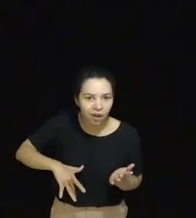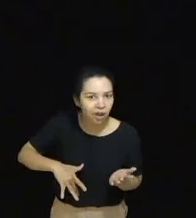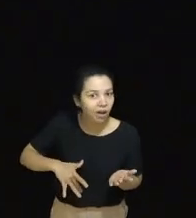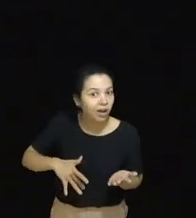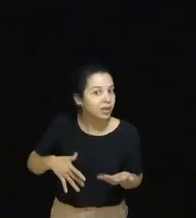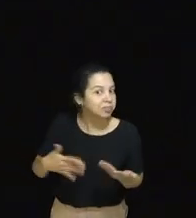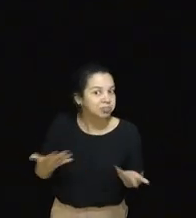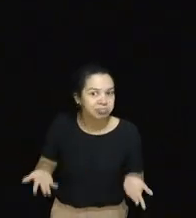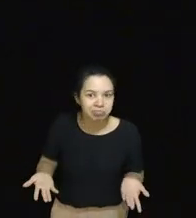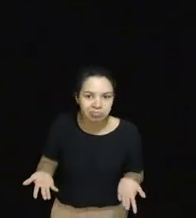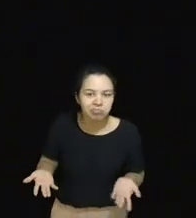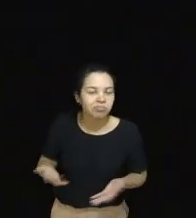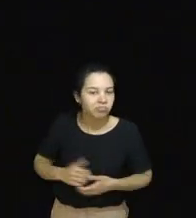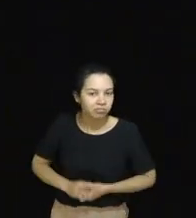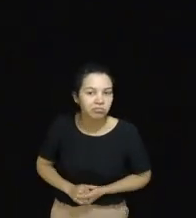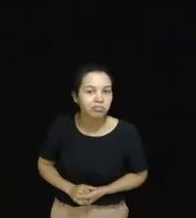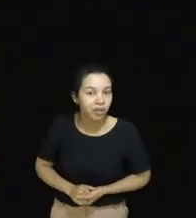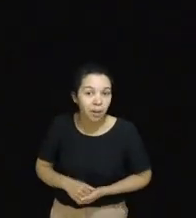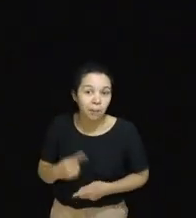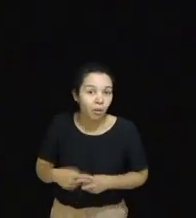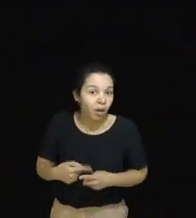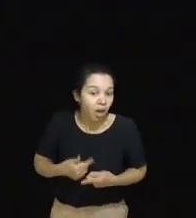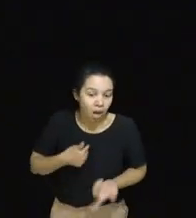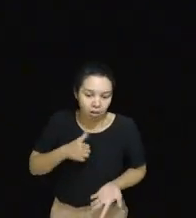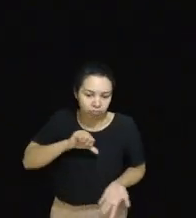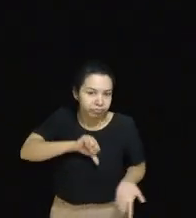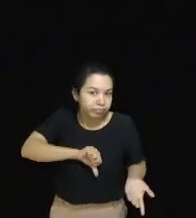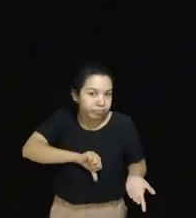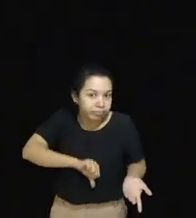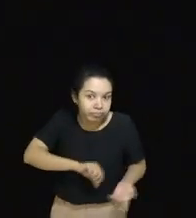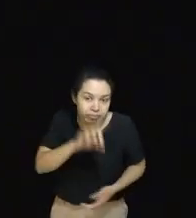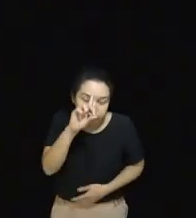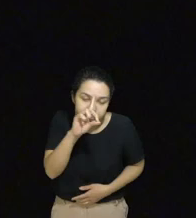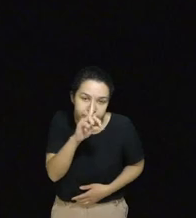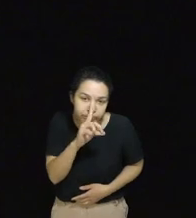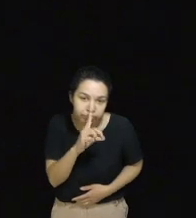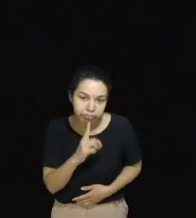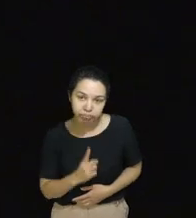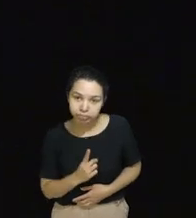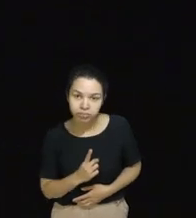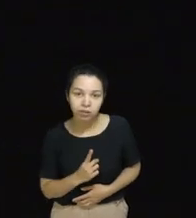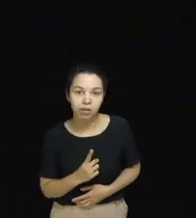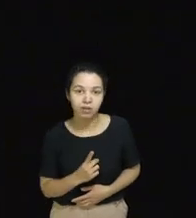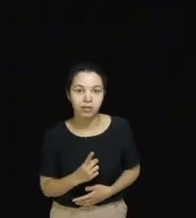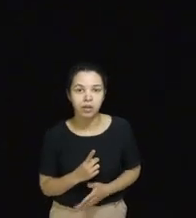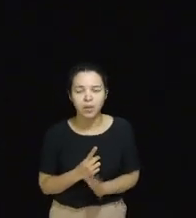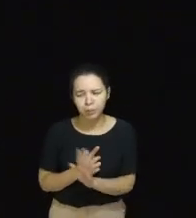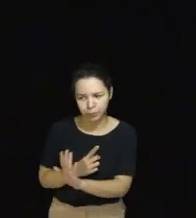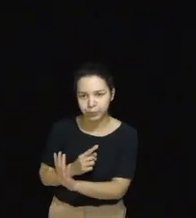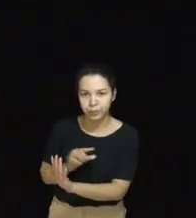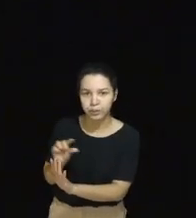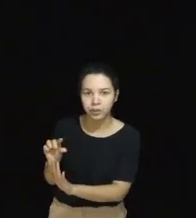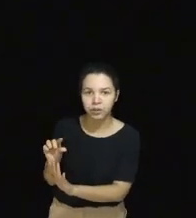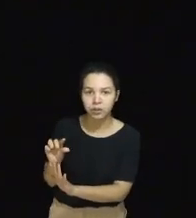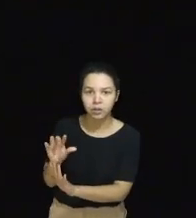Terrível. Aí, a autoestima lá embaixo, depressivas, só um alguma pouquinho. Ideação.